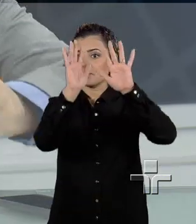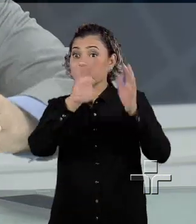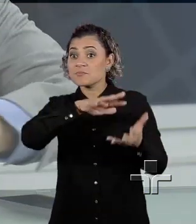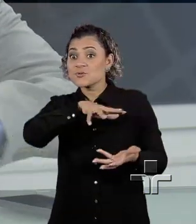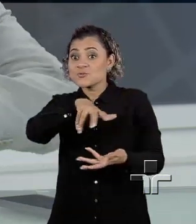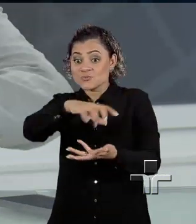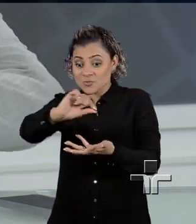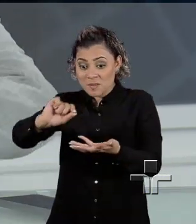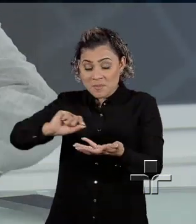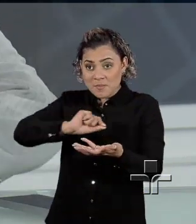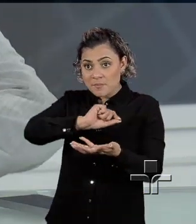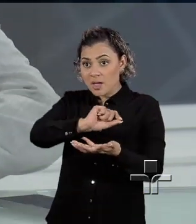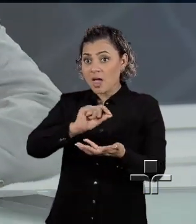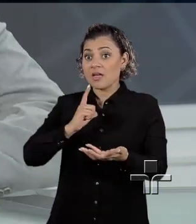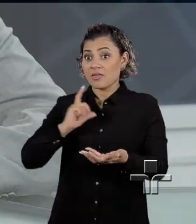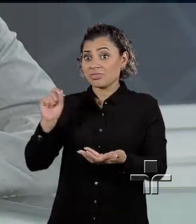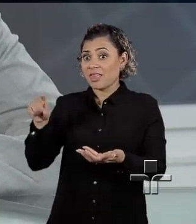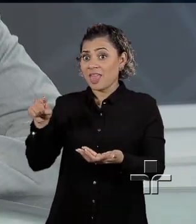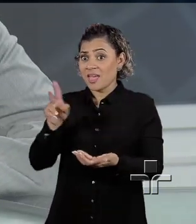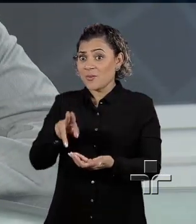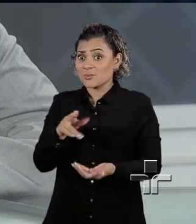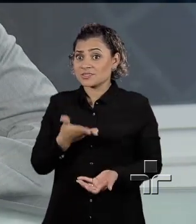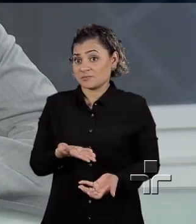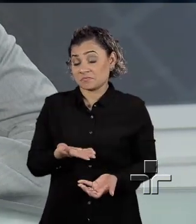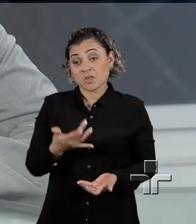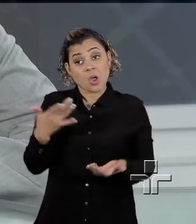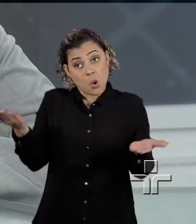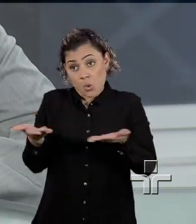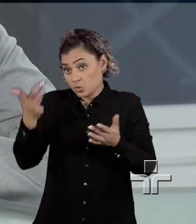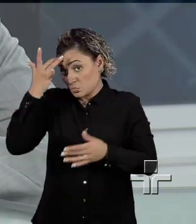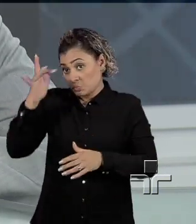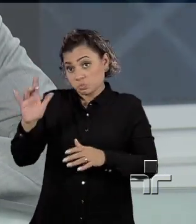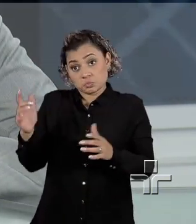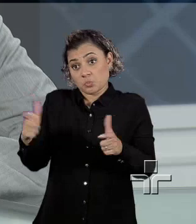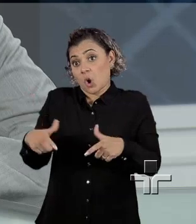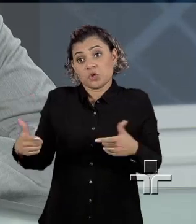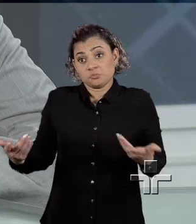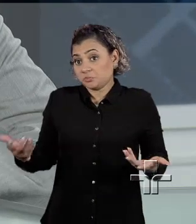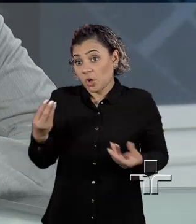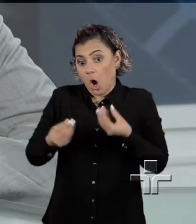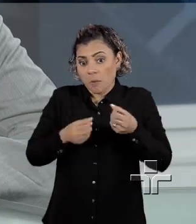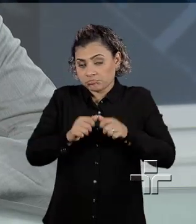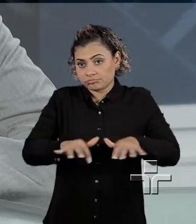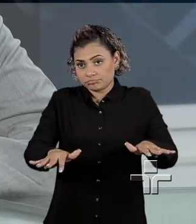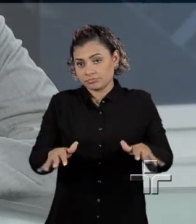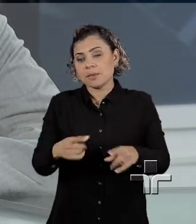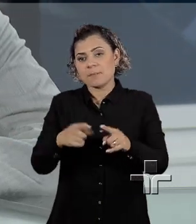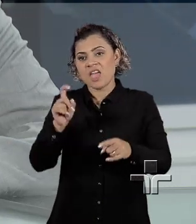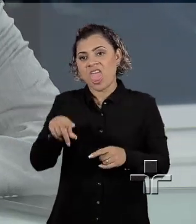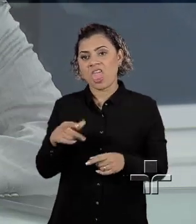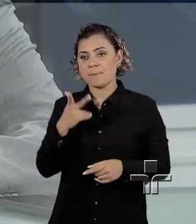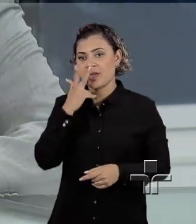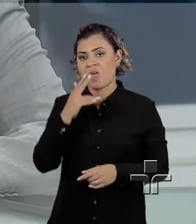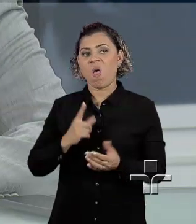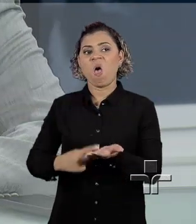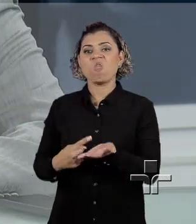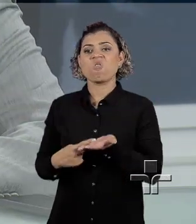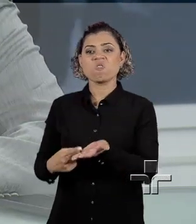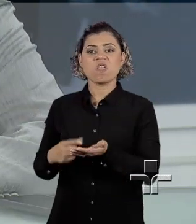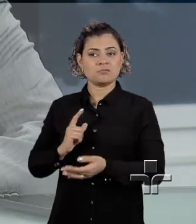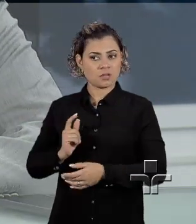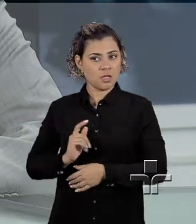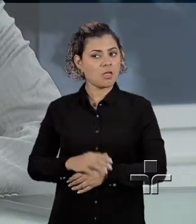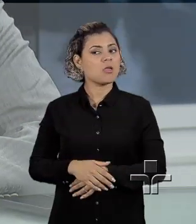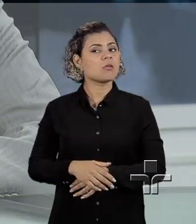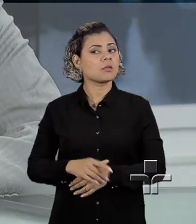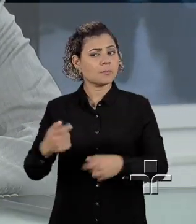do Telegram espalhado pelo mundo. Não sei hoje onde é que eles estão. Mas, na minha visão, faz parte de um jogo. E só aconselho o seguinte, você deve